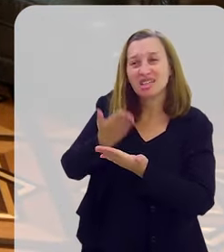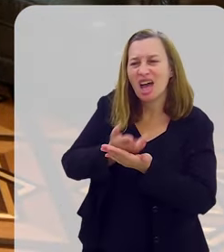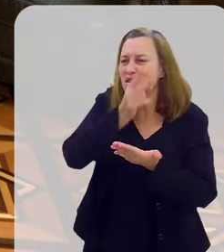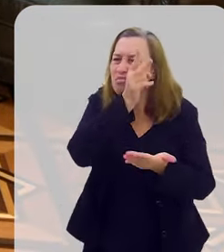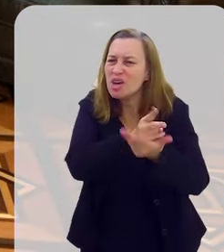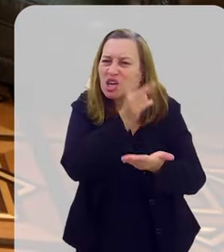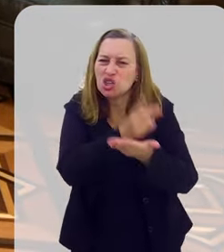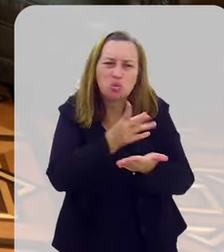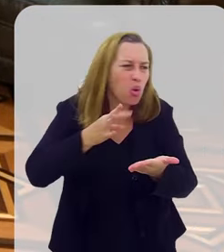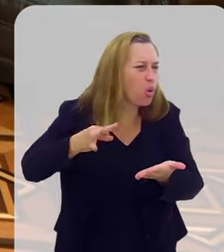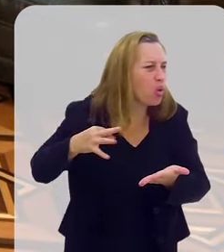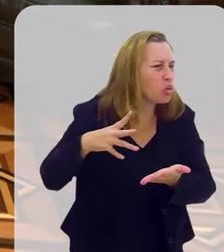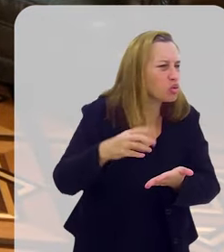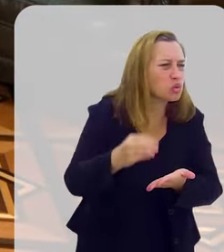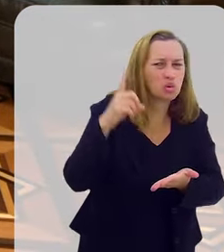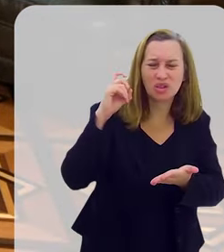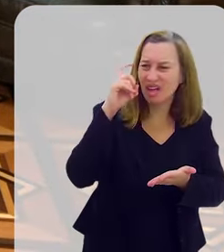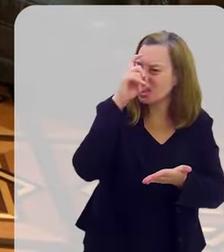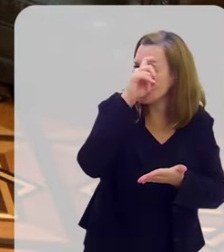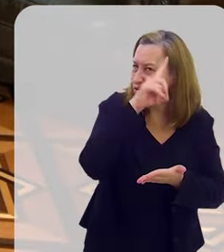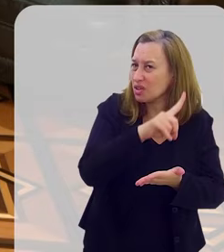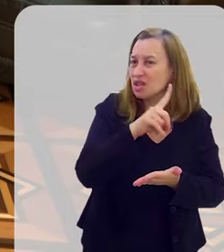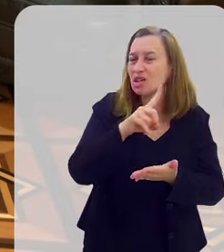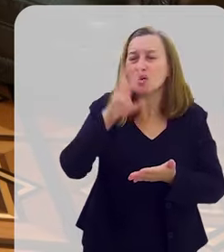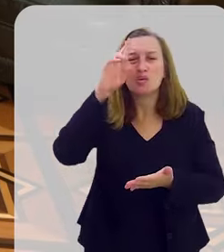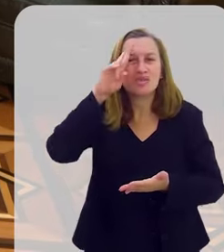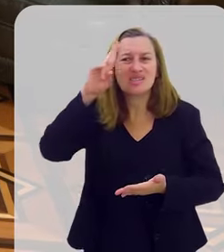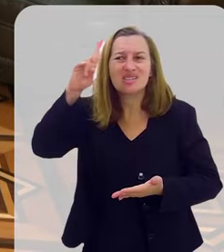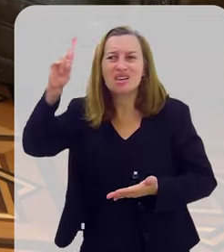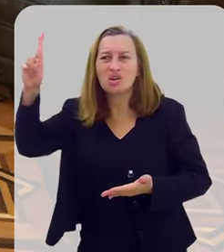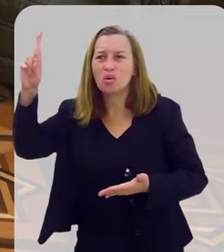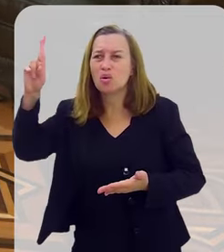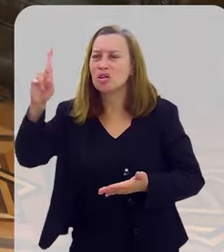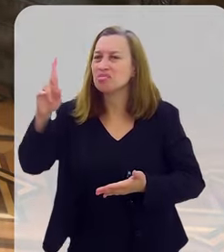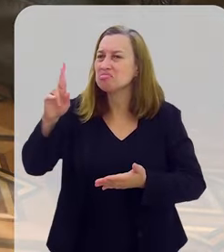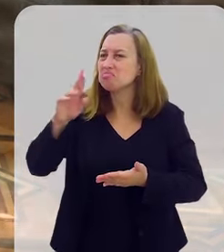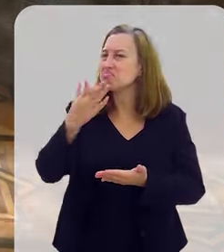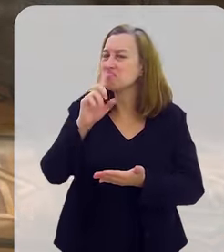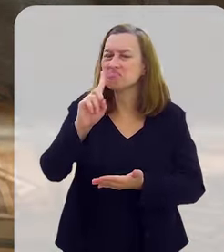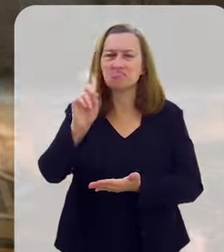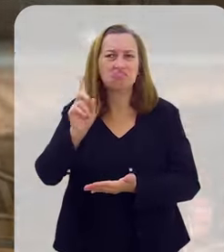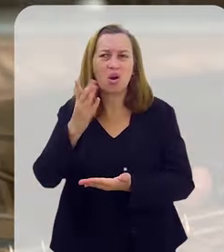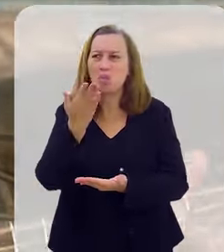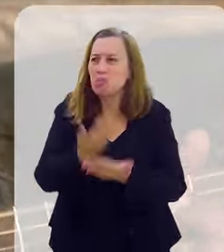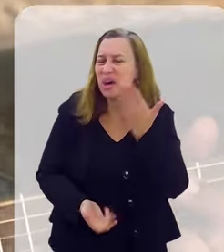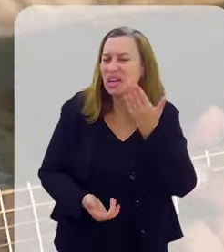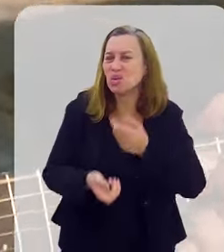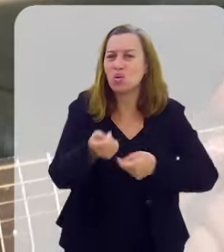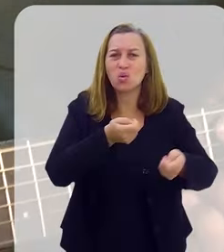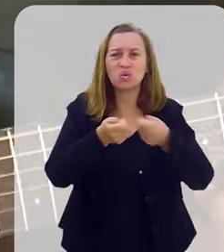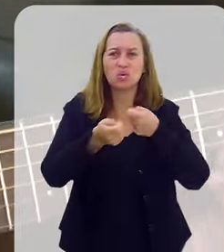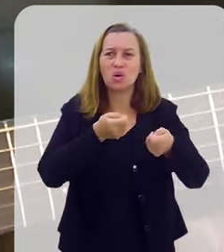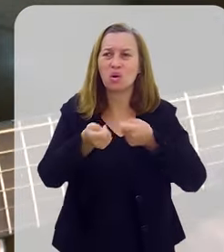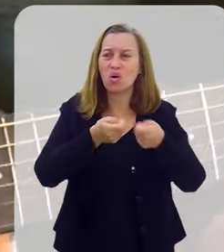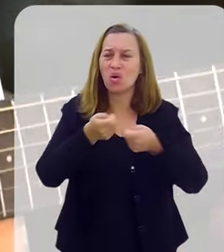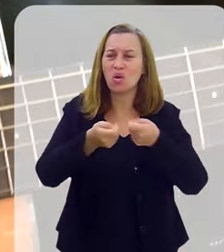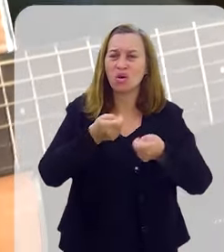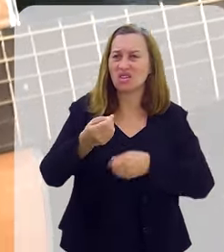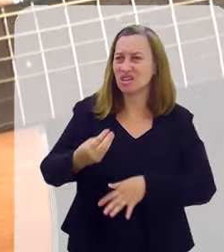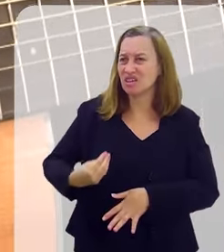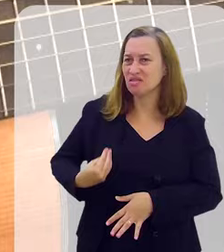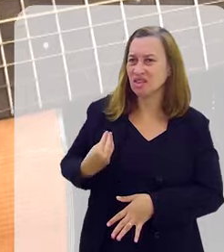pesadelos. Coração cinza, mente obscura, trouxe luz à cor e o amor